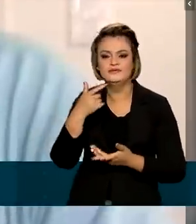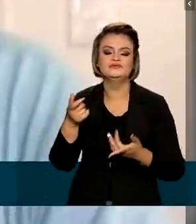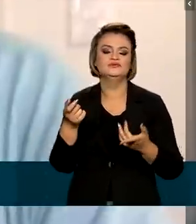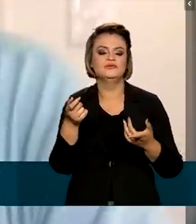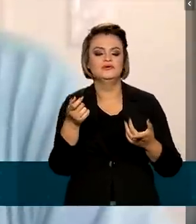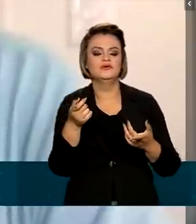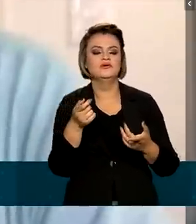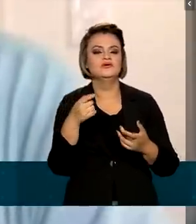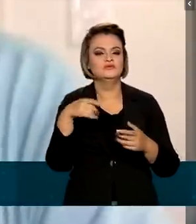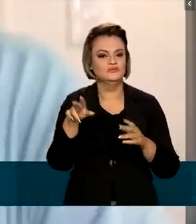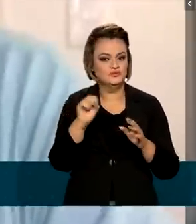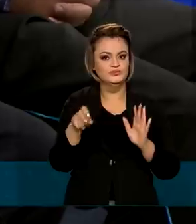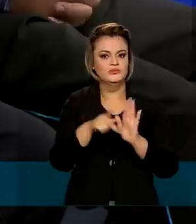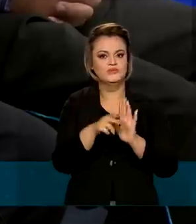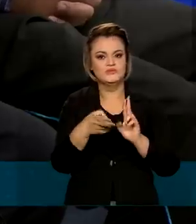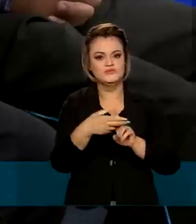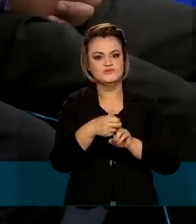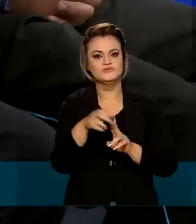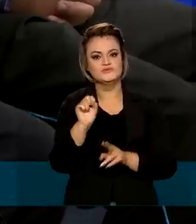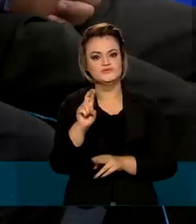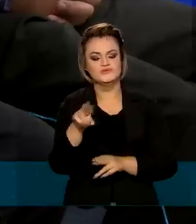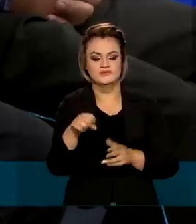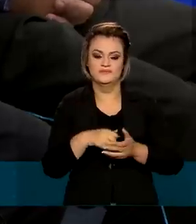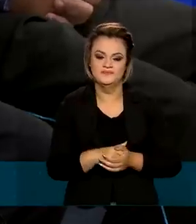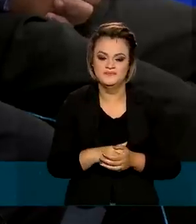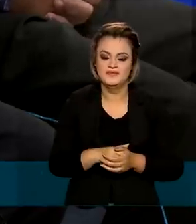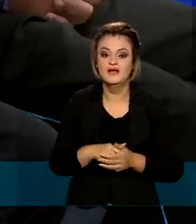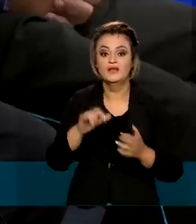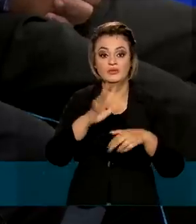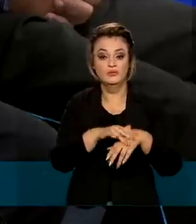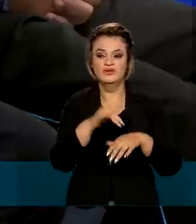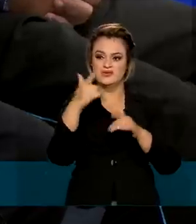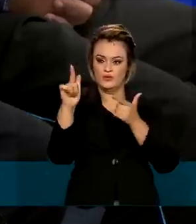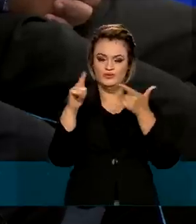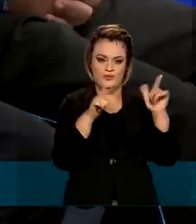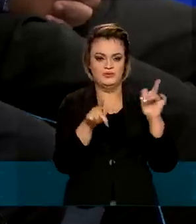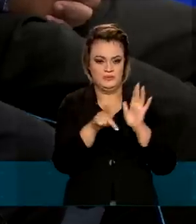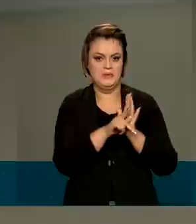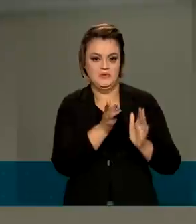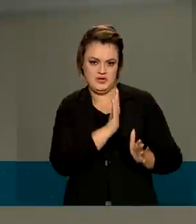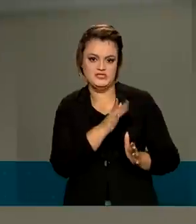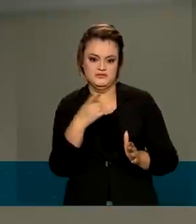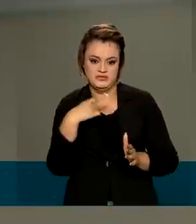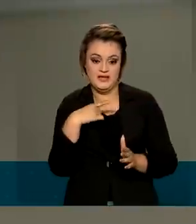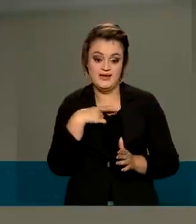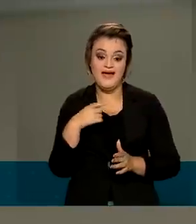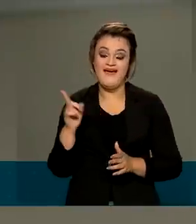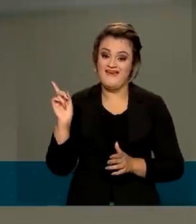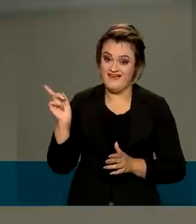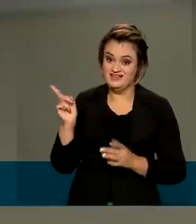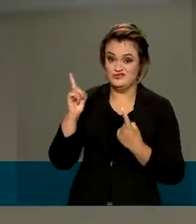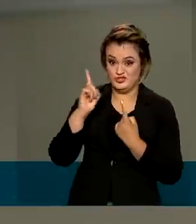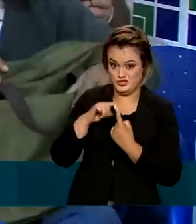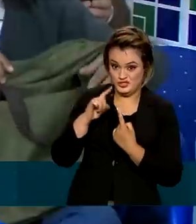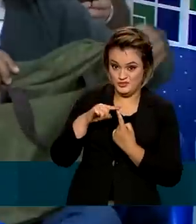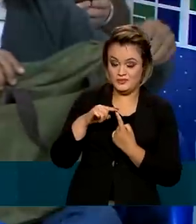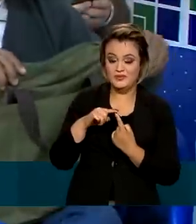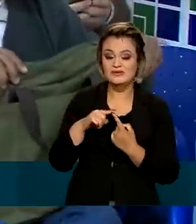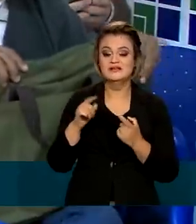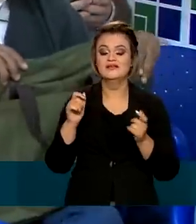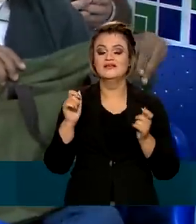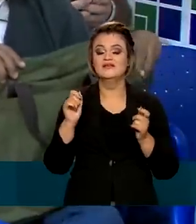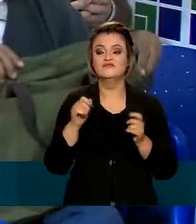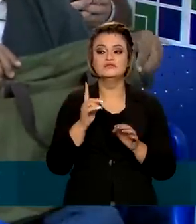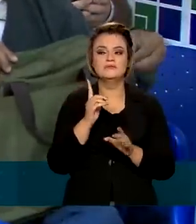custo, tudo pelo SUS. Assim como outras doenças cardiovasculares, a insuficiência cardíaca pode